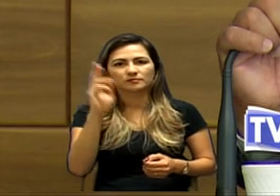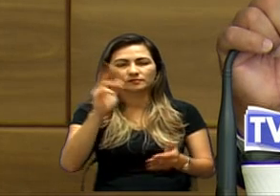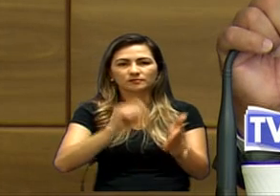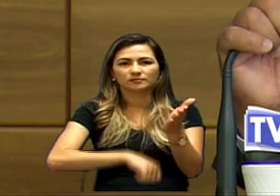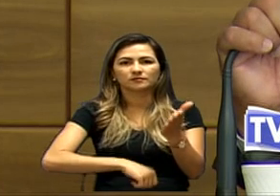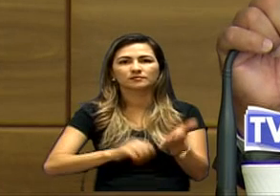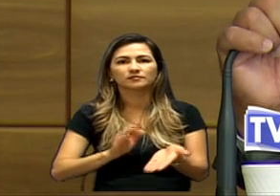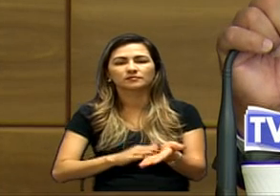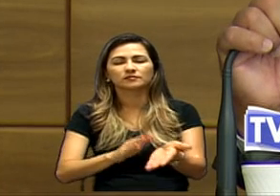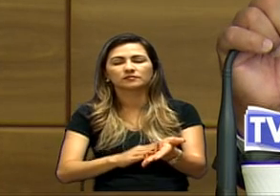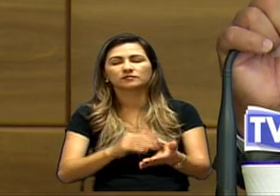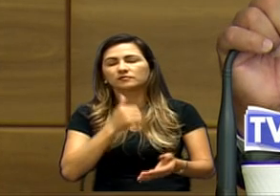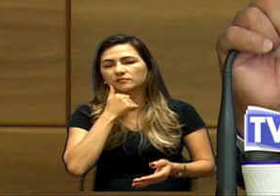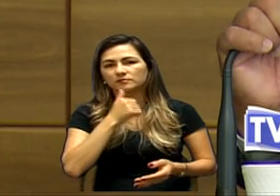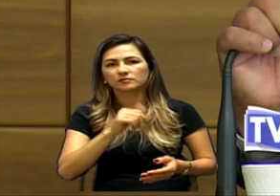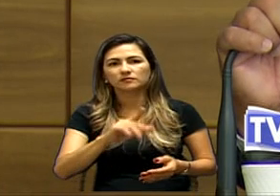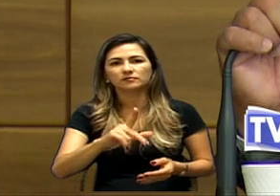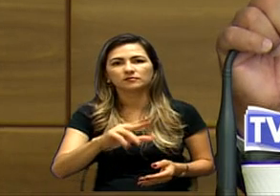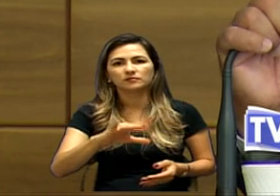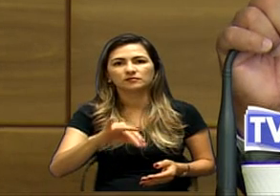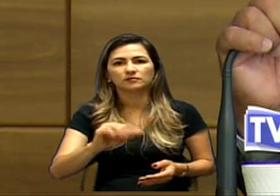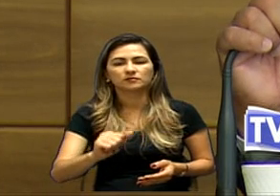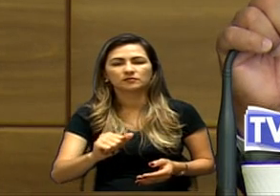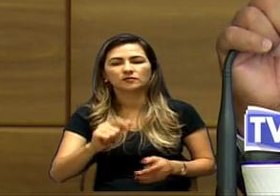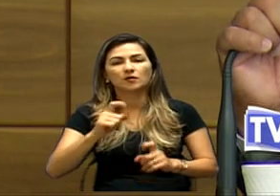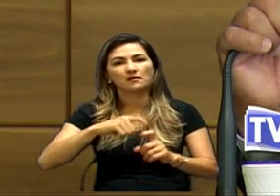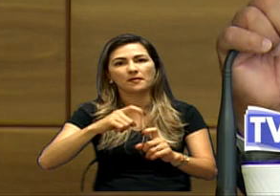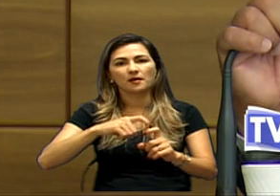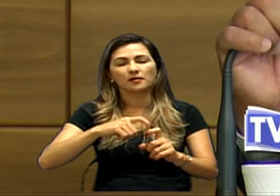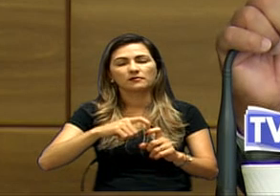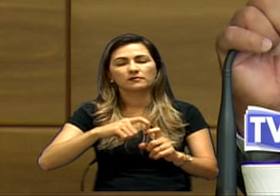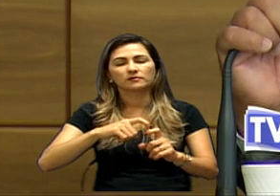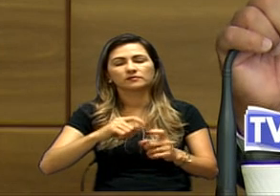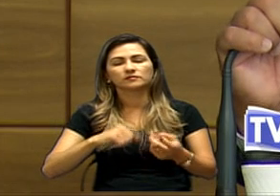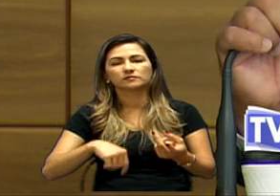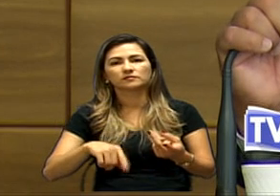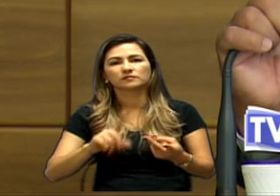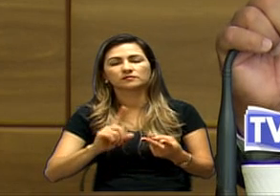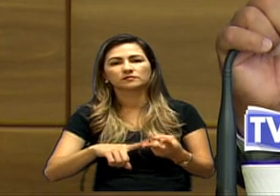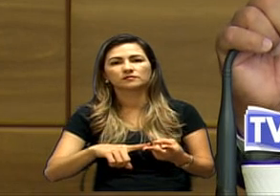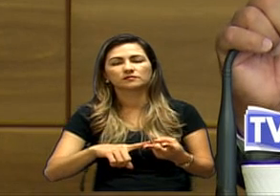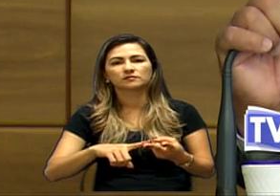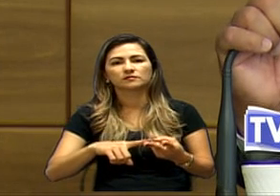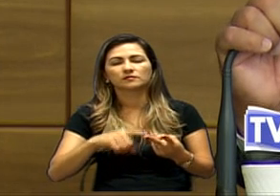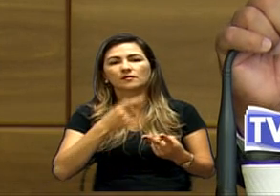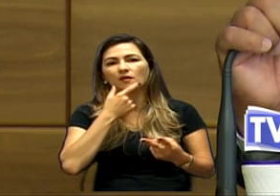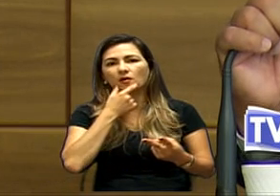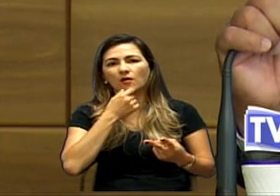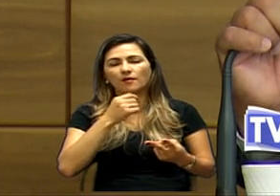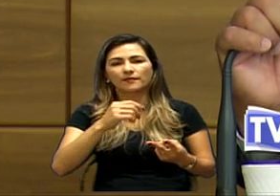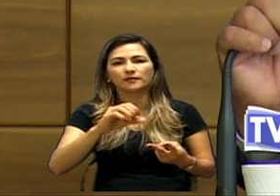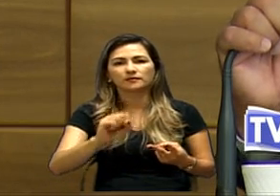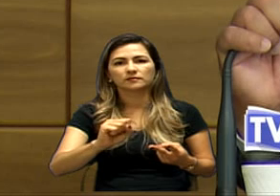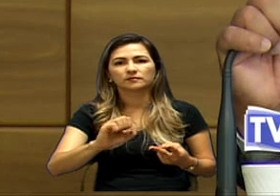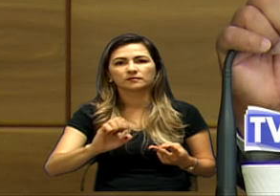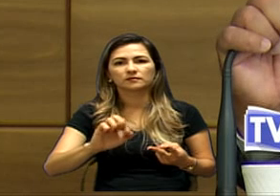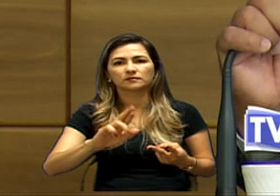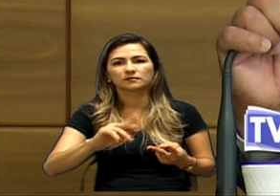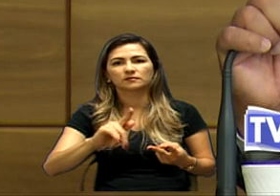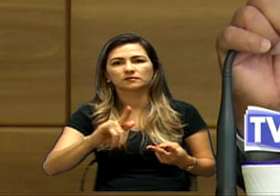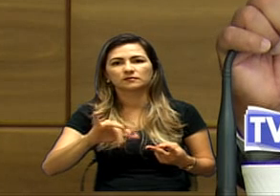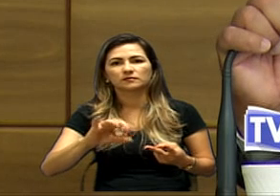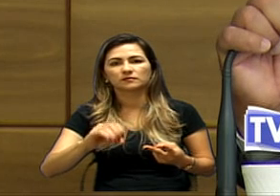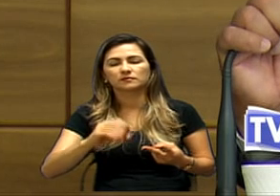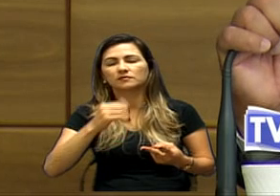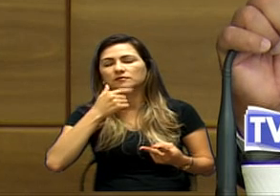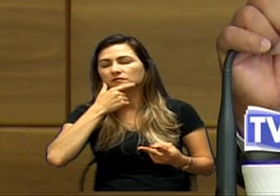Lúcia Martinez, pelo Dia do Médico. Votos, vereador Rodrigo Manga. Votos e congratulações ao doutor Sérgio Ismael,